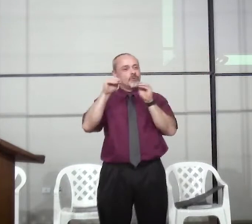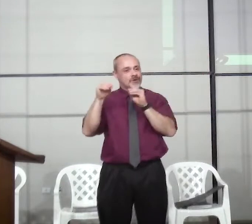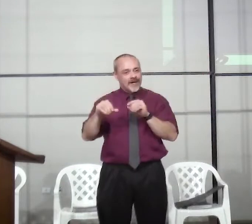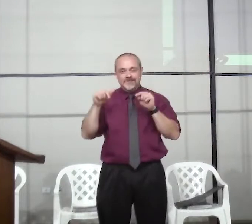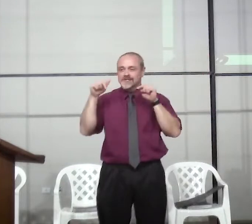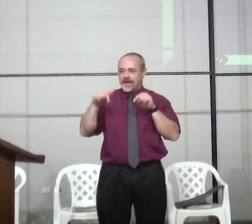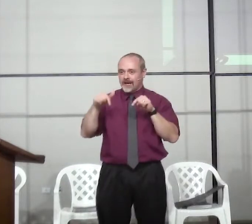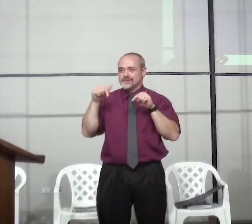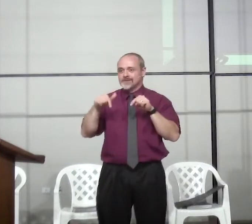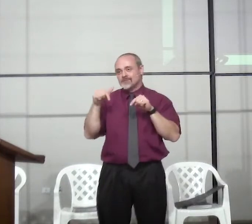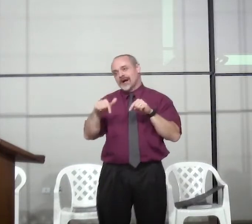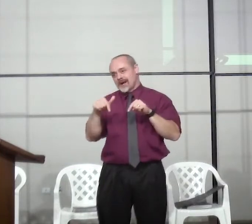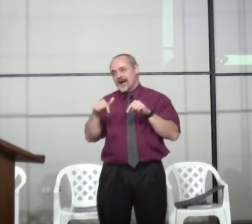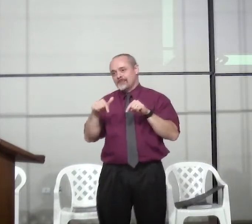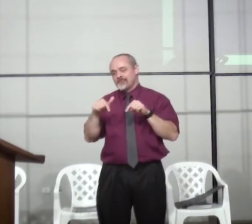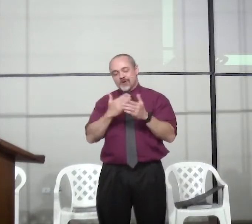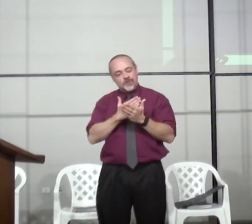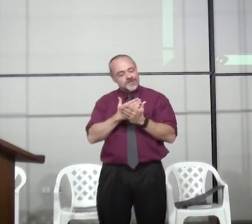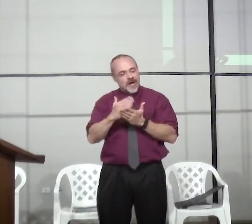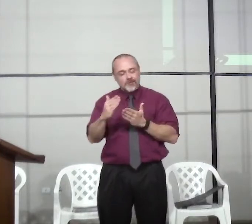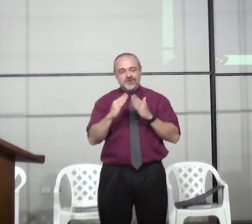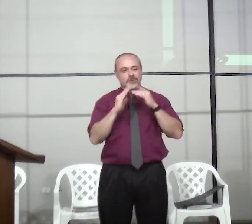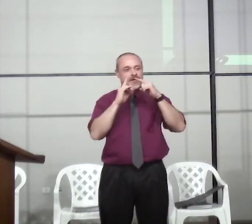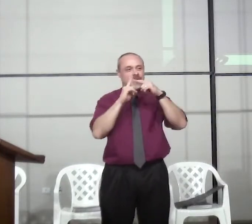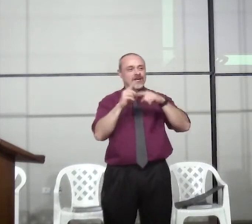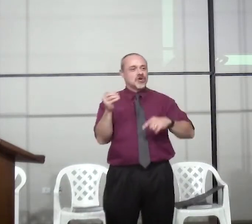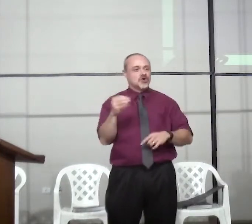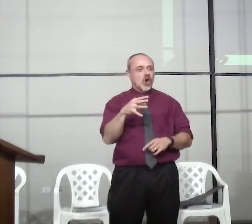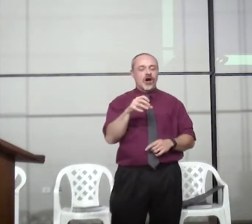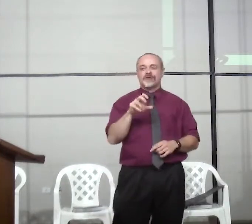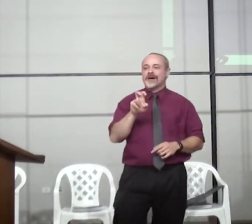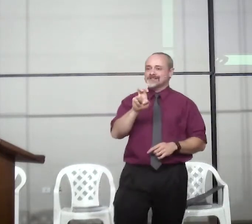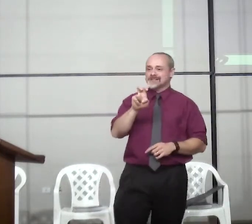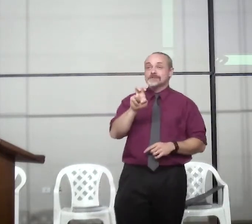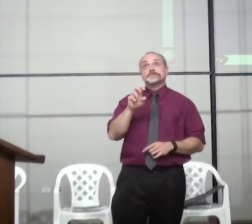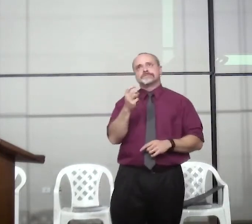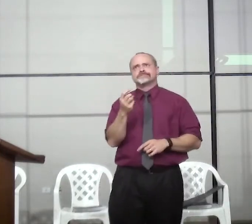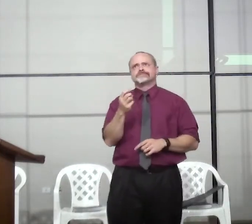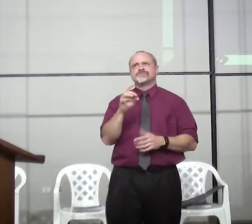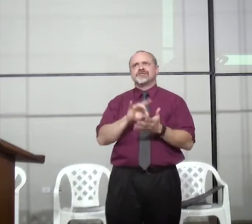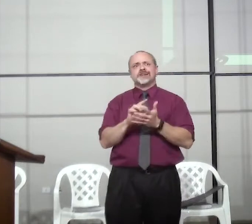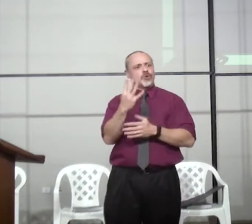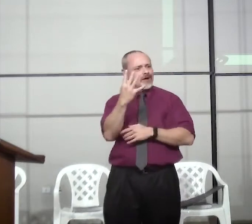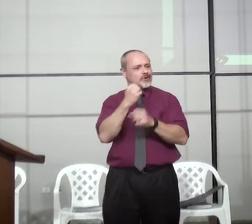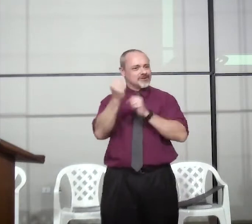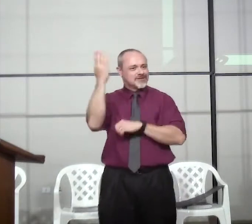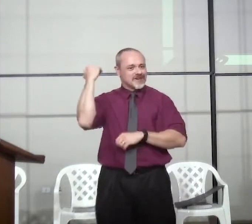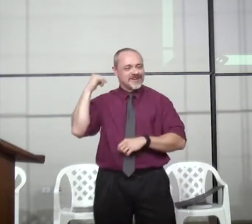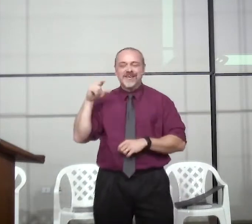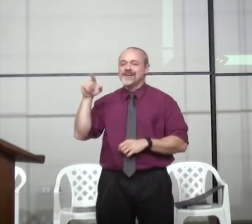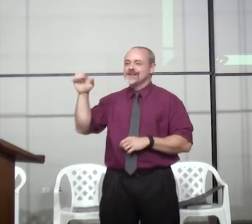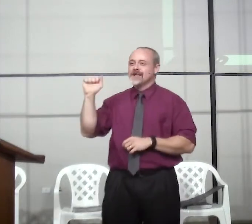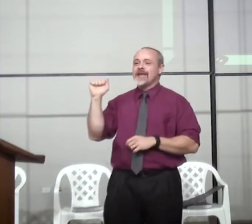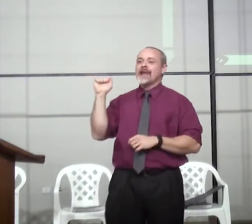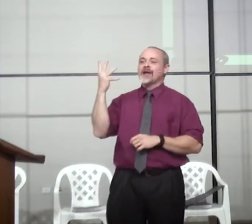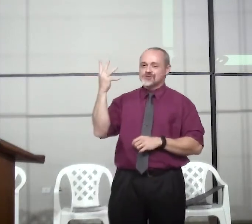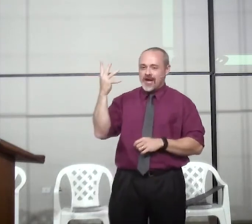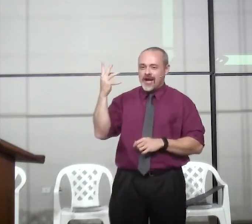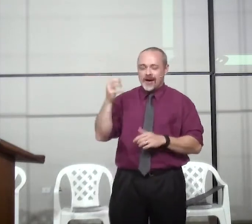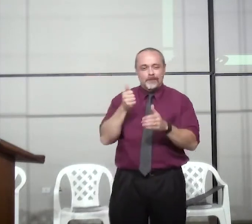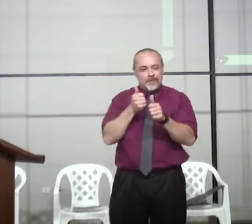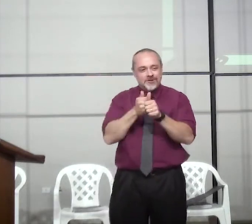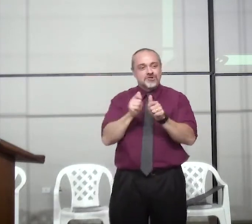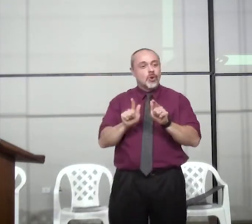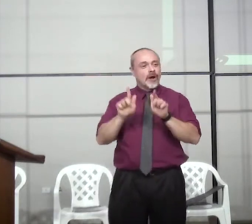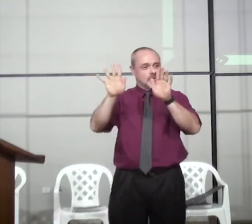fizemos uma mudança para cá. E começamos uma igreja nova, de verdade, 4 anos atrás, em